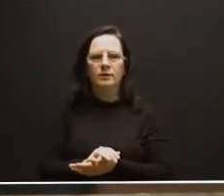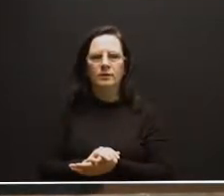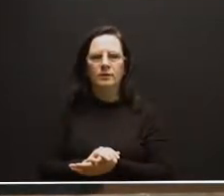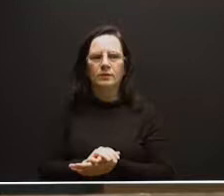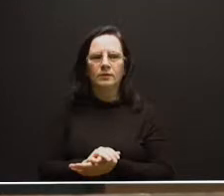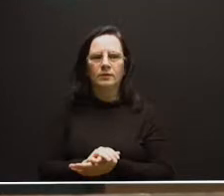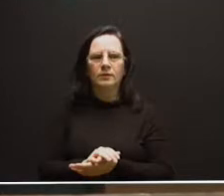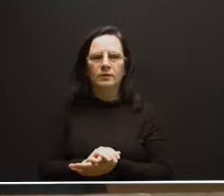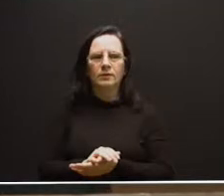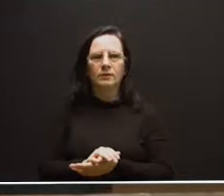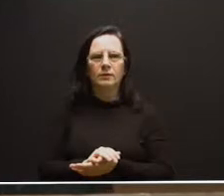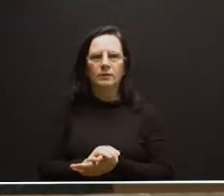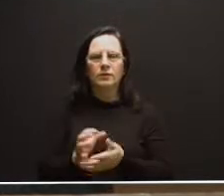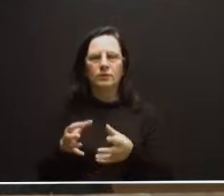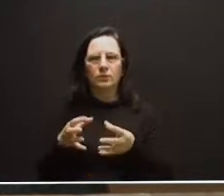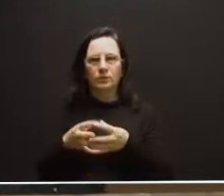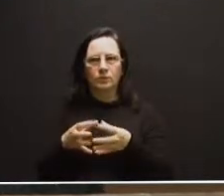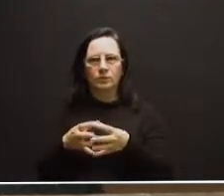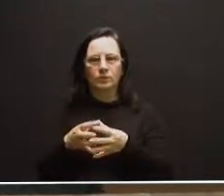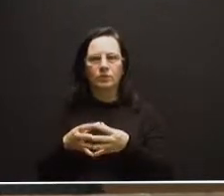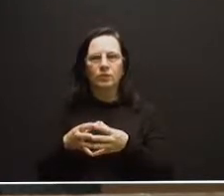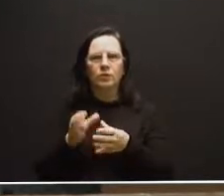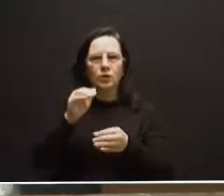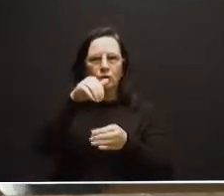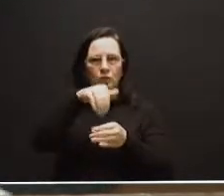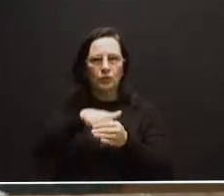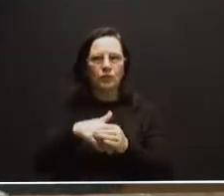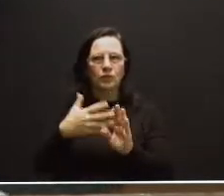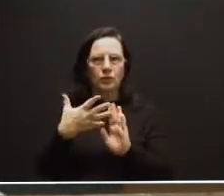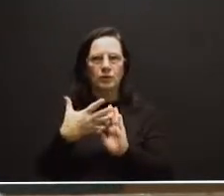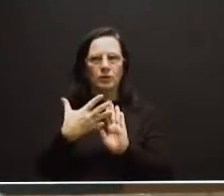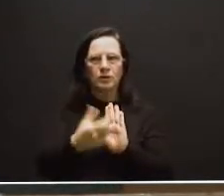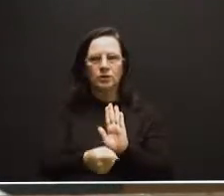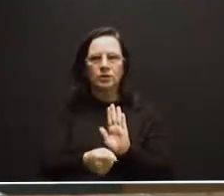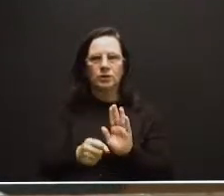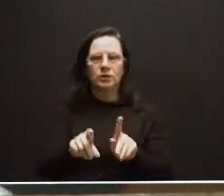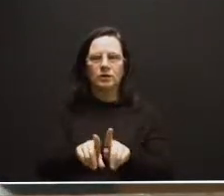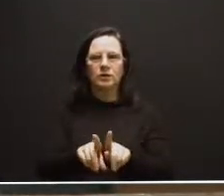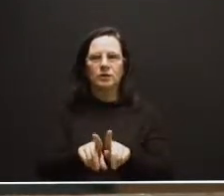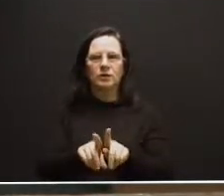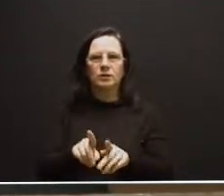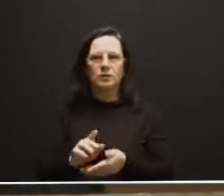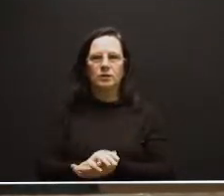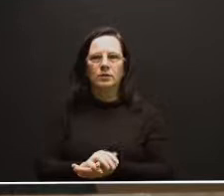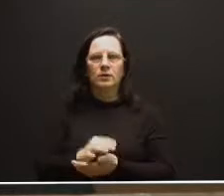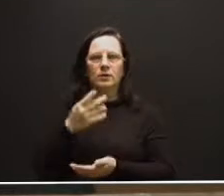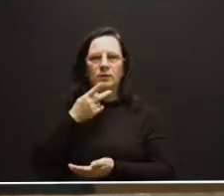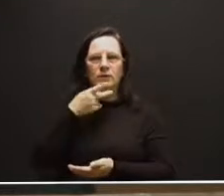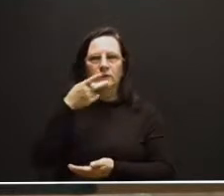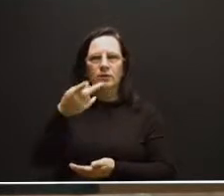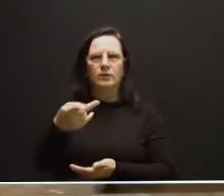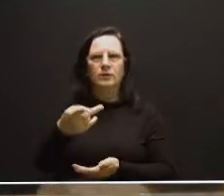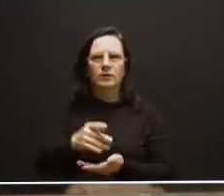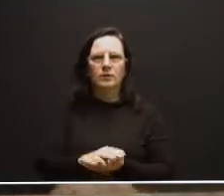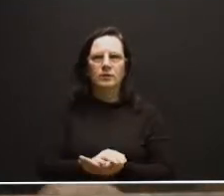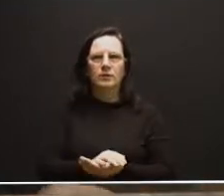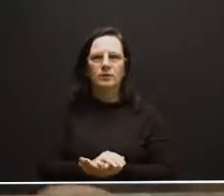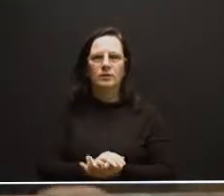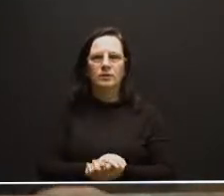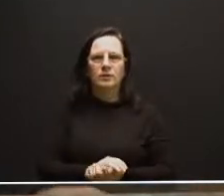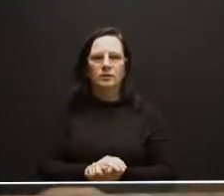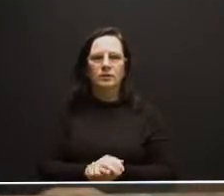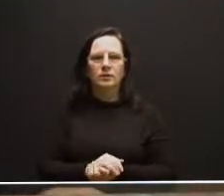a minha também um voto favorável à sua moção de aplauso e também ilustrar sua fala nobre presidente